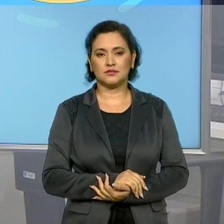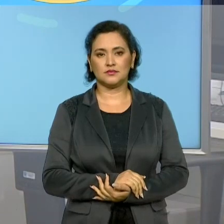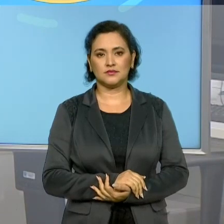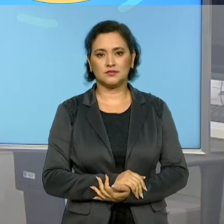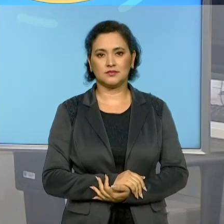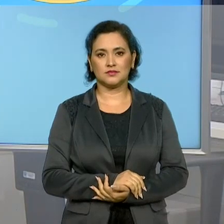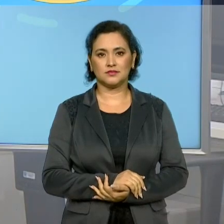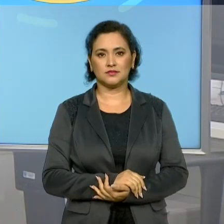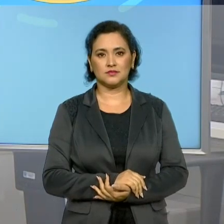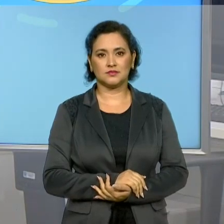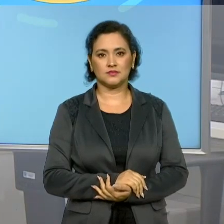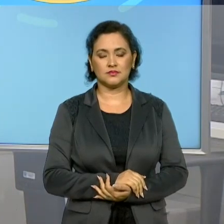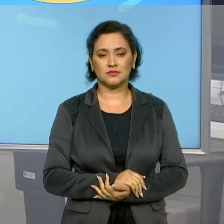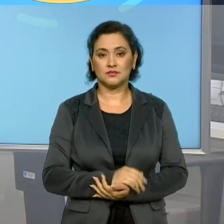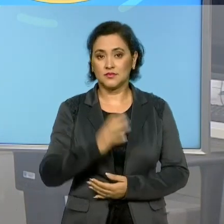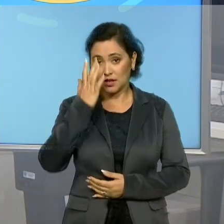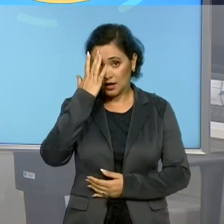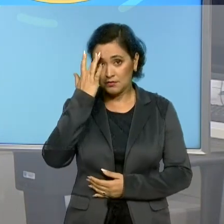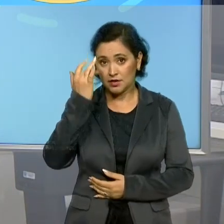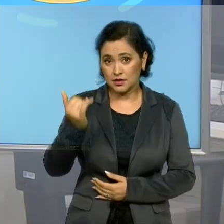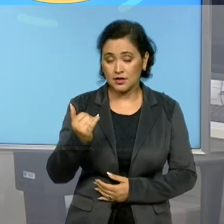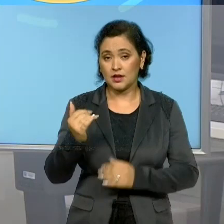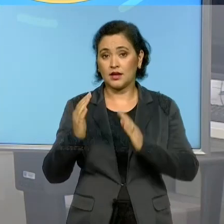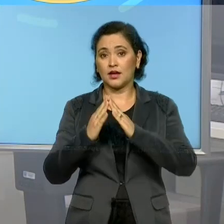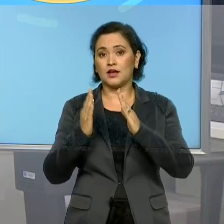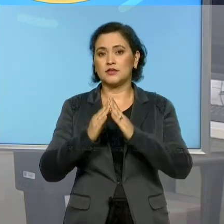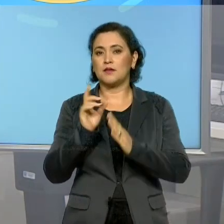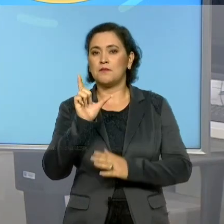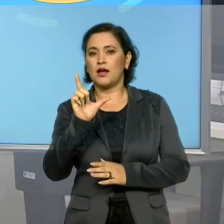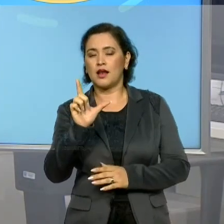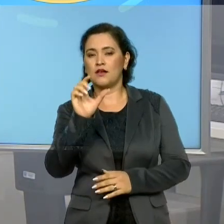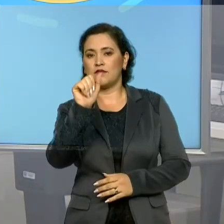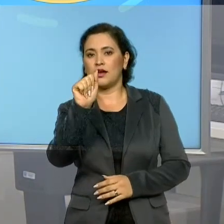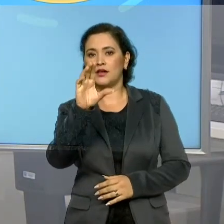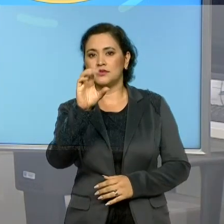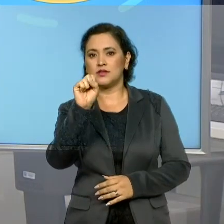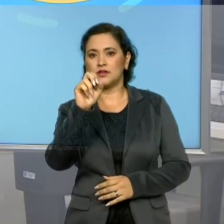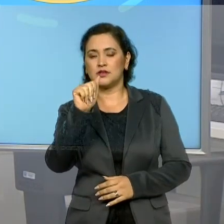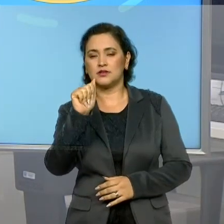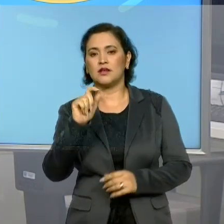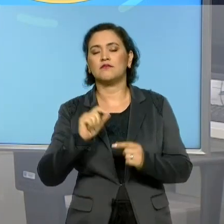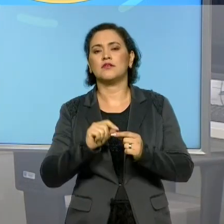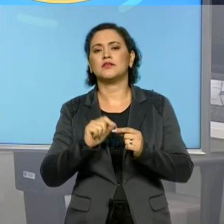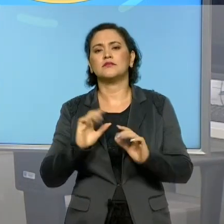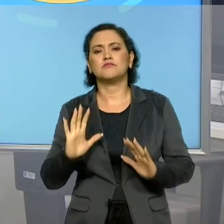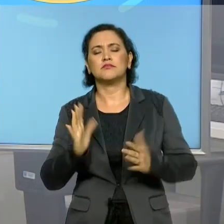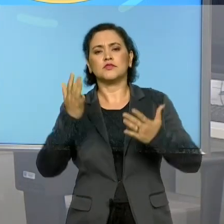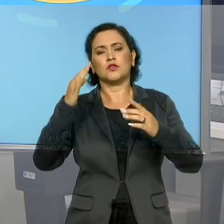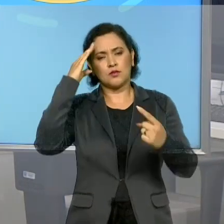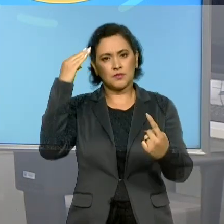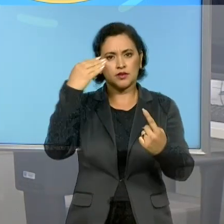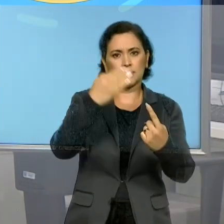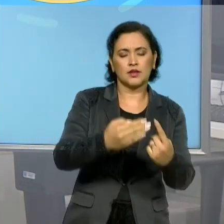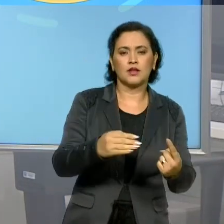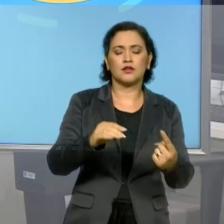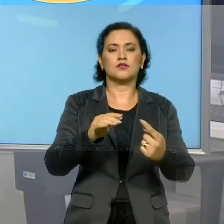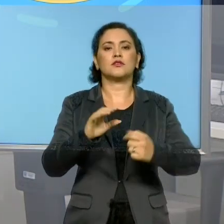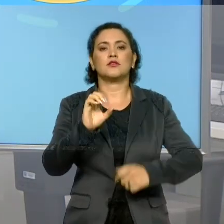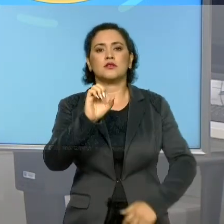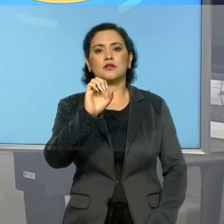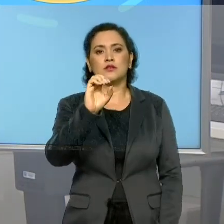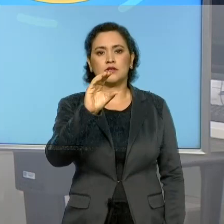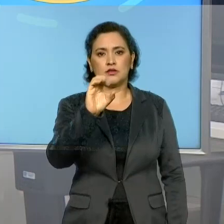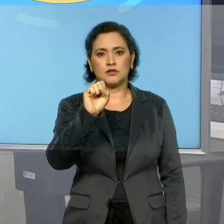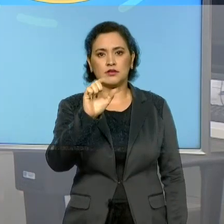intervalo amanhã a casa a palavra acesa vai realizar um evento em homenagem ao jornalista e poeta Celso Borges